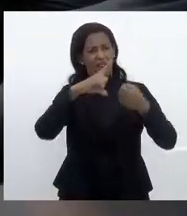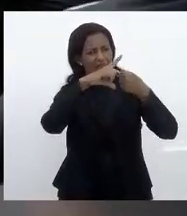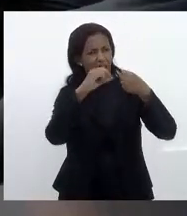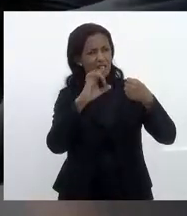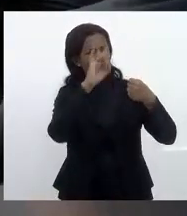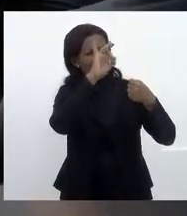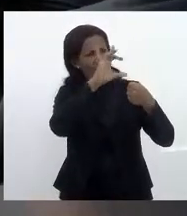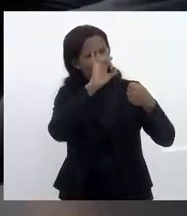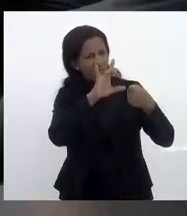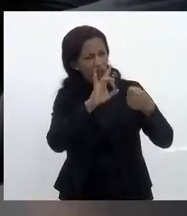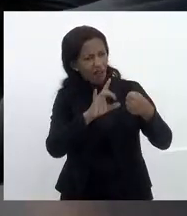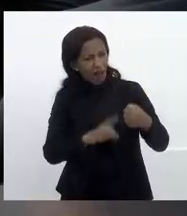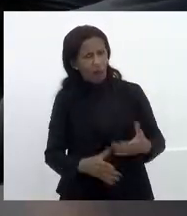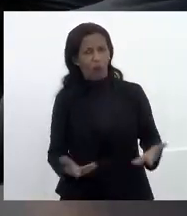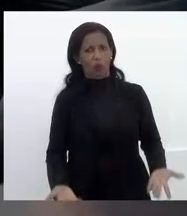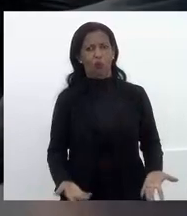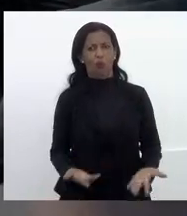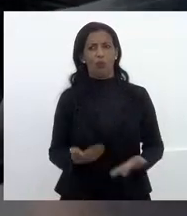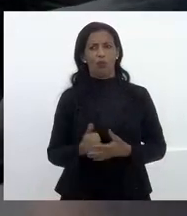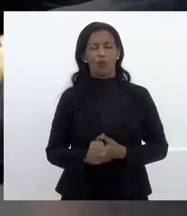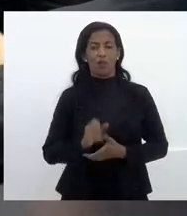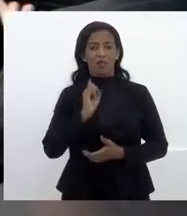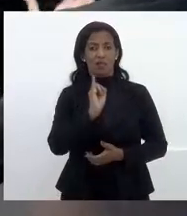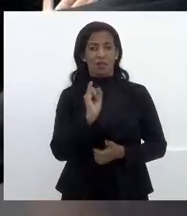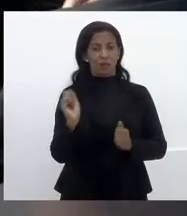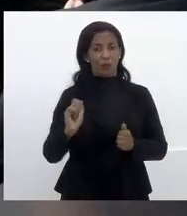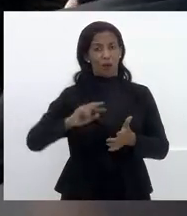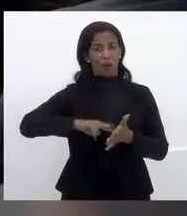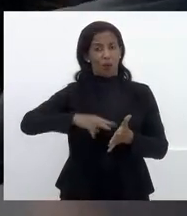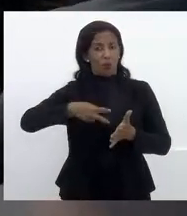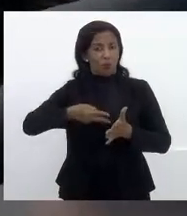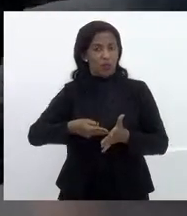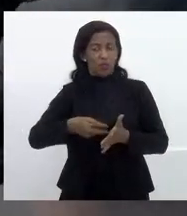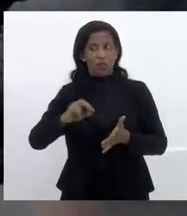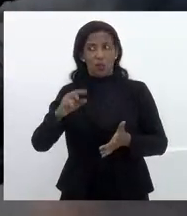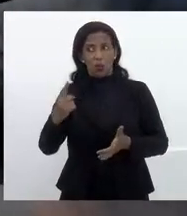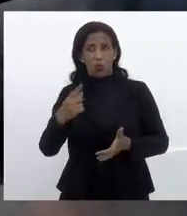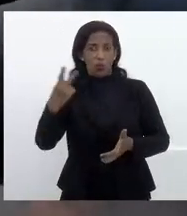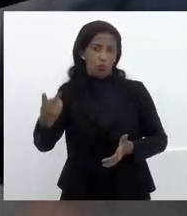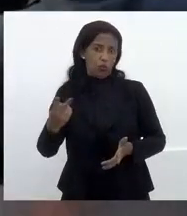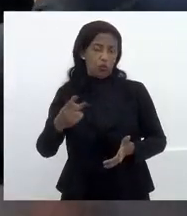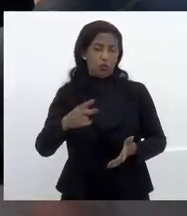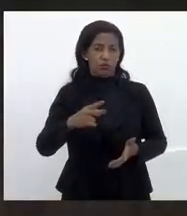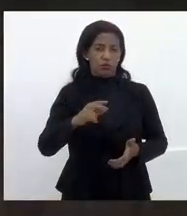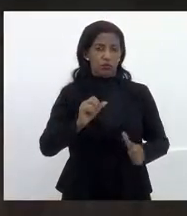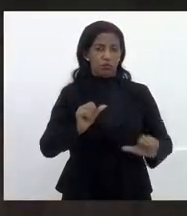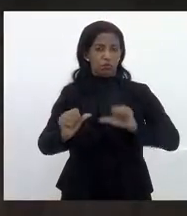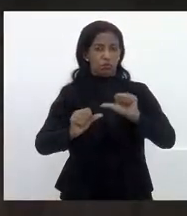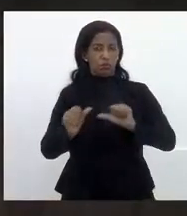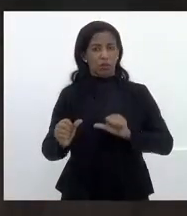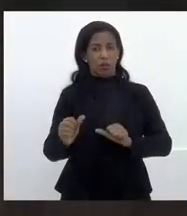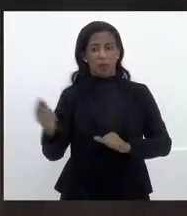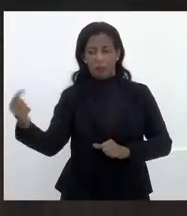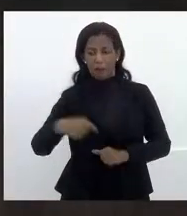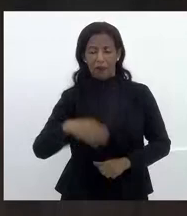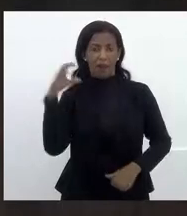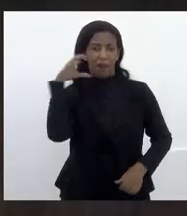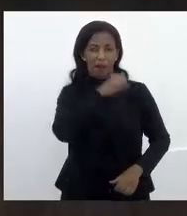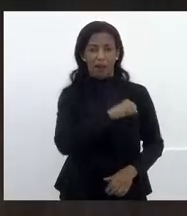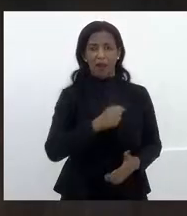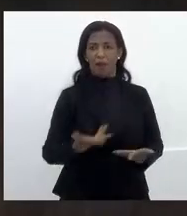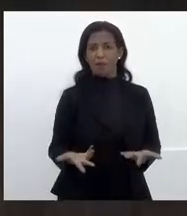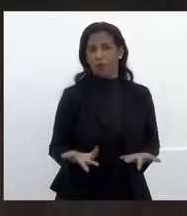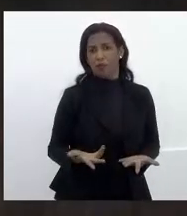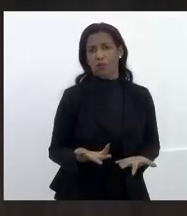checar conferir ao passo que se for o caso de alteração pontual das alterações pontuais manda-se para cá o mais rápido uma